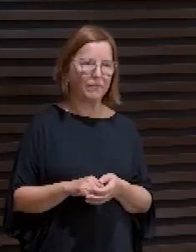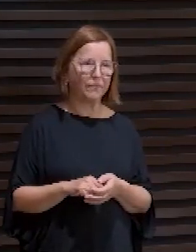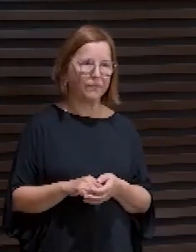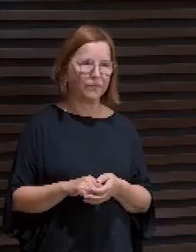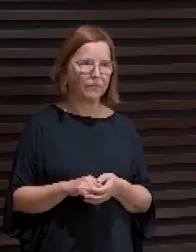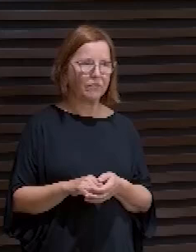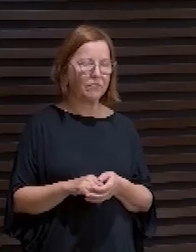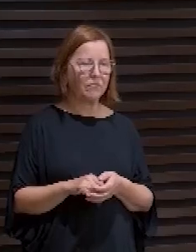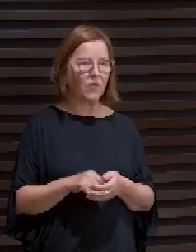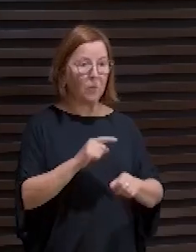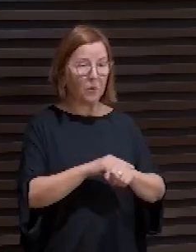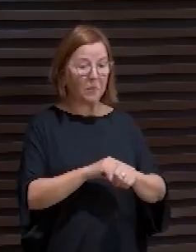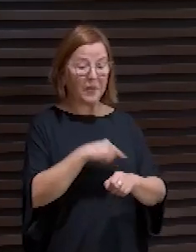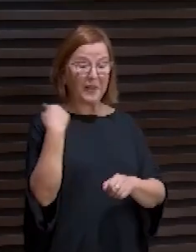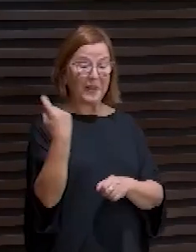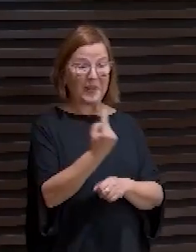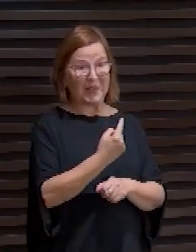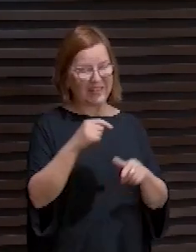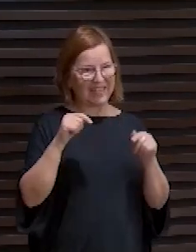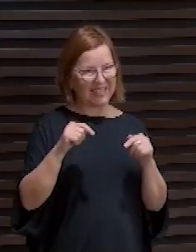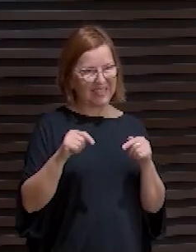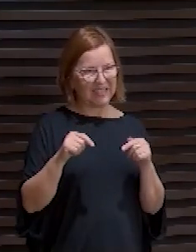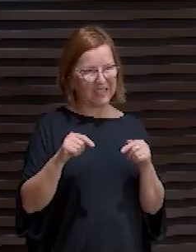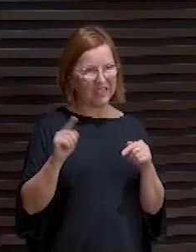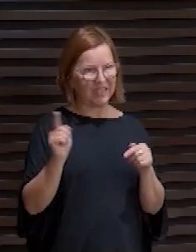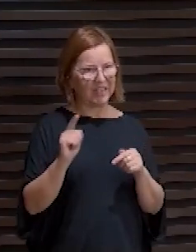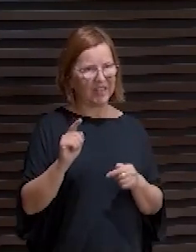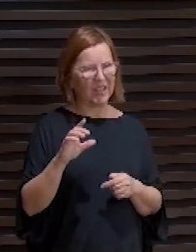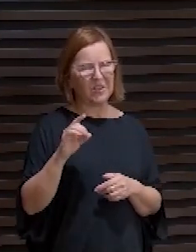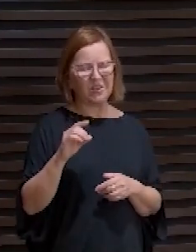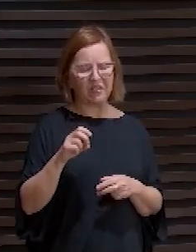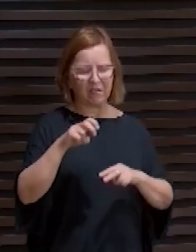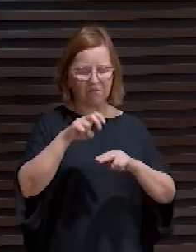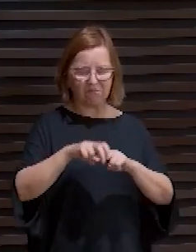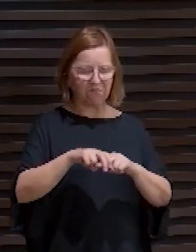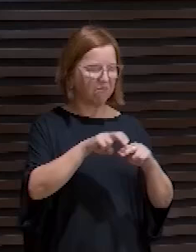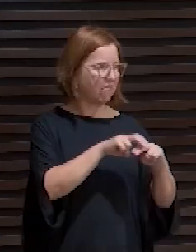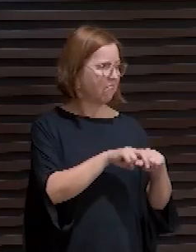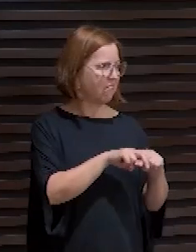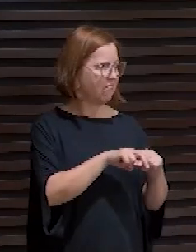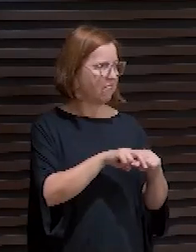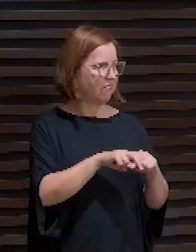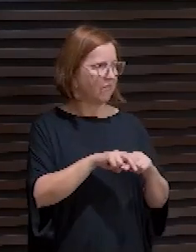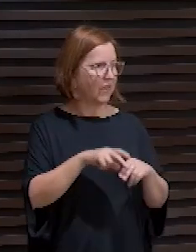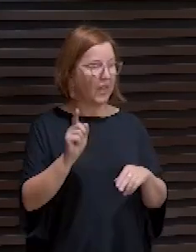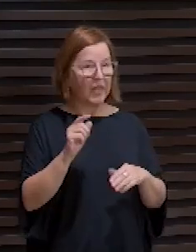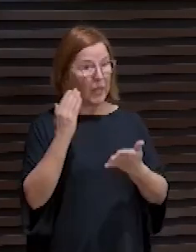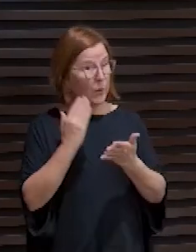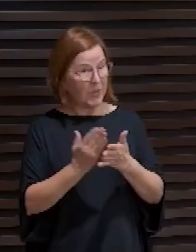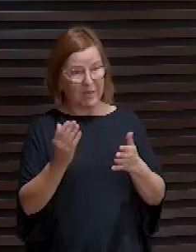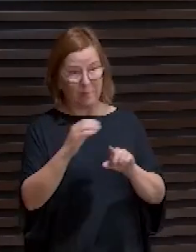Quando nós estamos aqui, não é simplesmente estarmos um ao lado do outro. E também não termina quando termina o nosso tempo